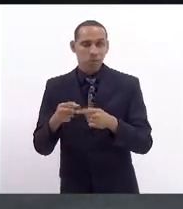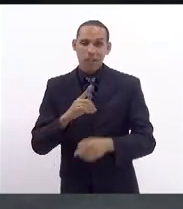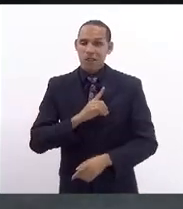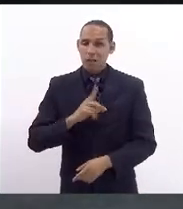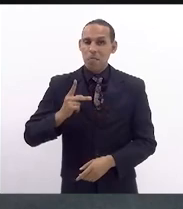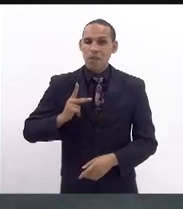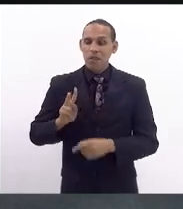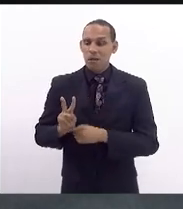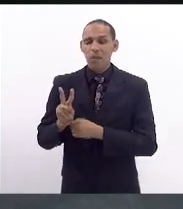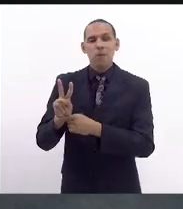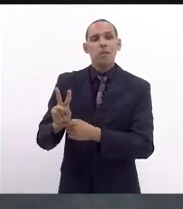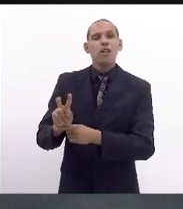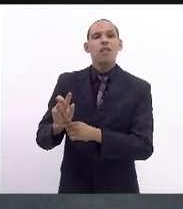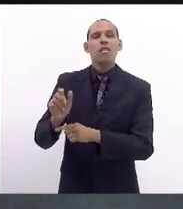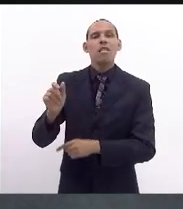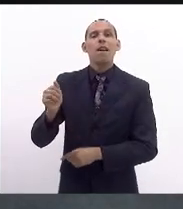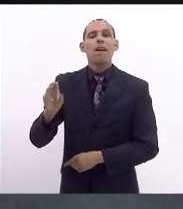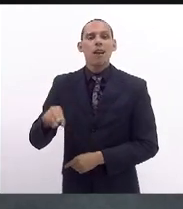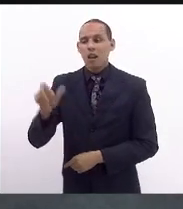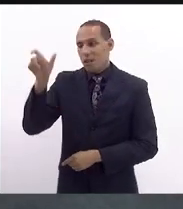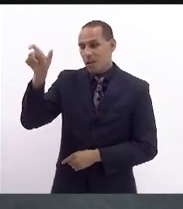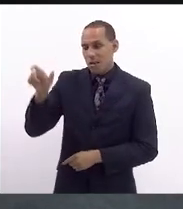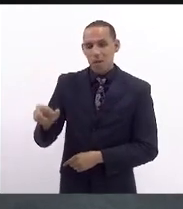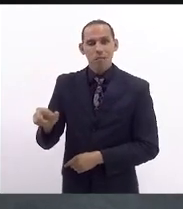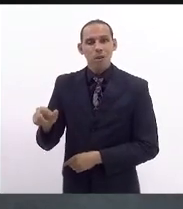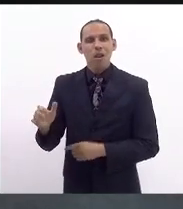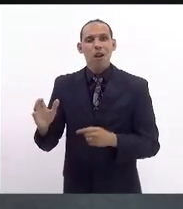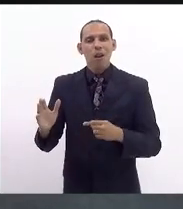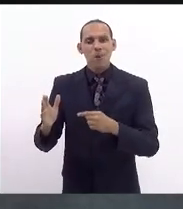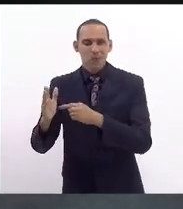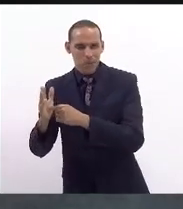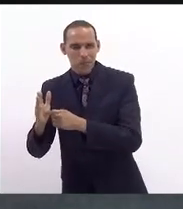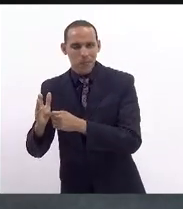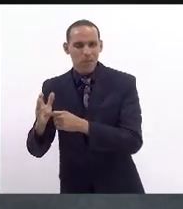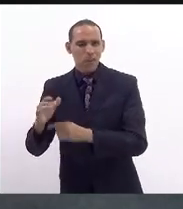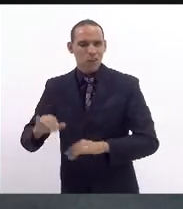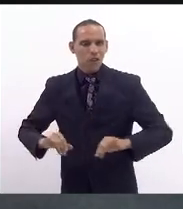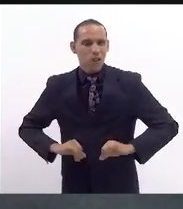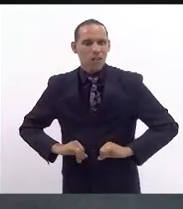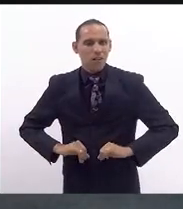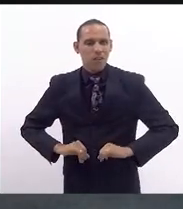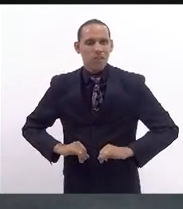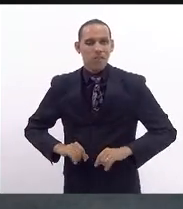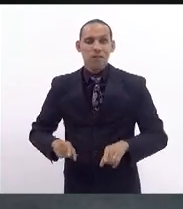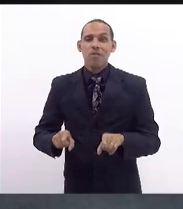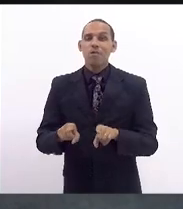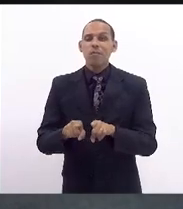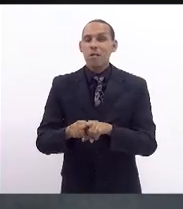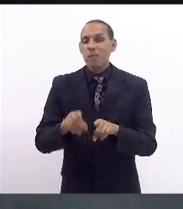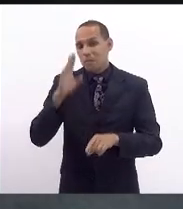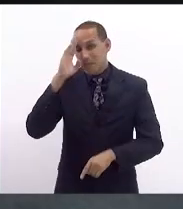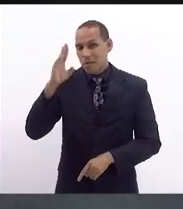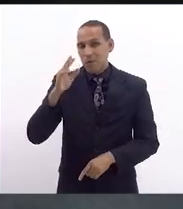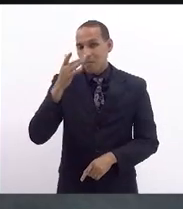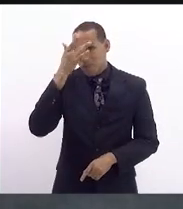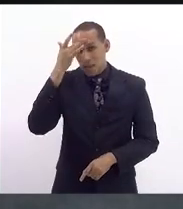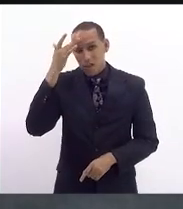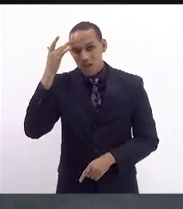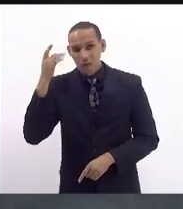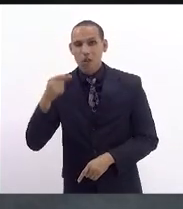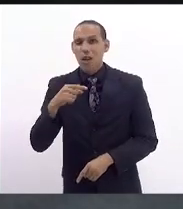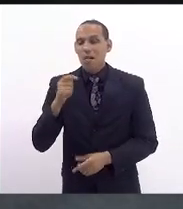defende o acusado o e principalmente o hipossuficiente